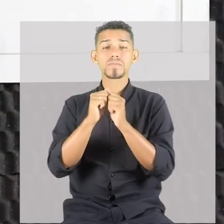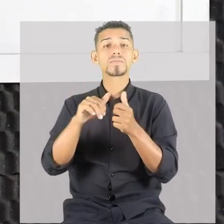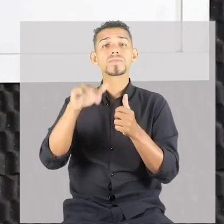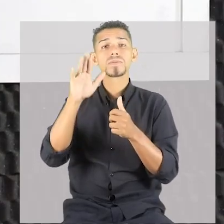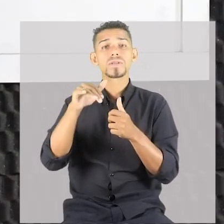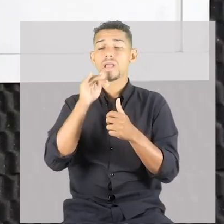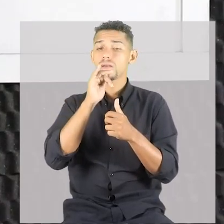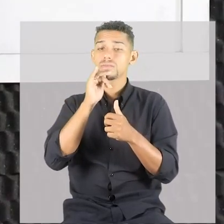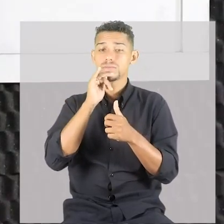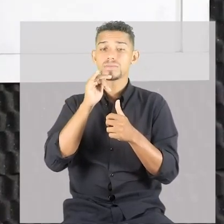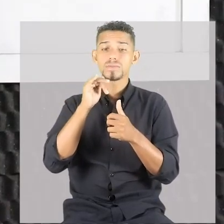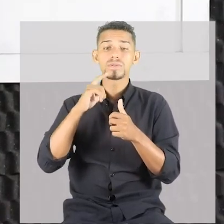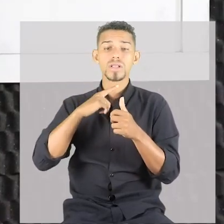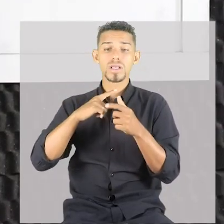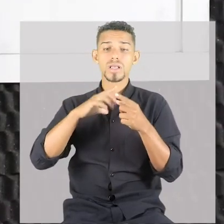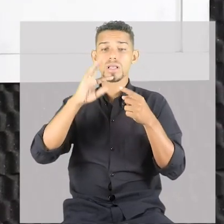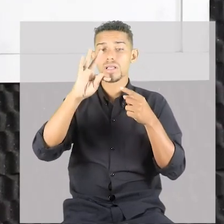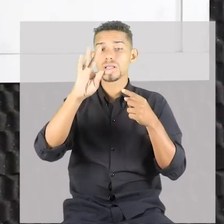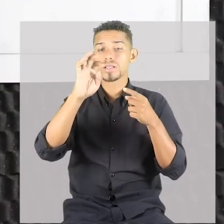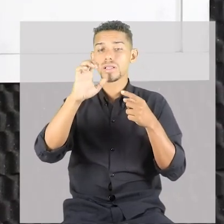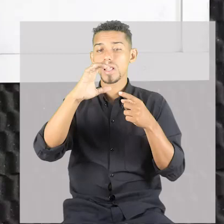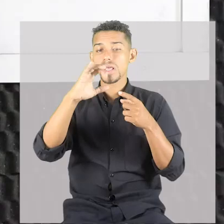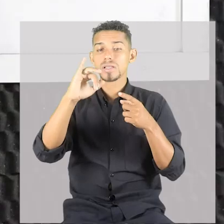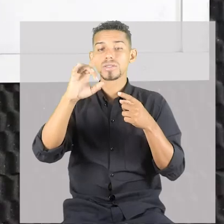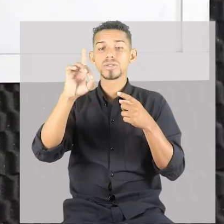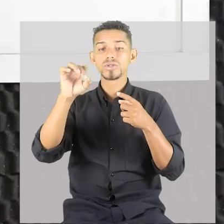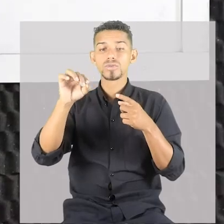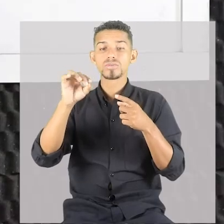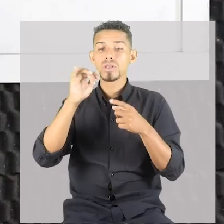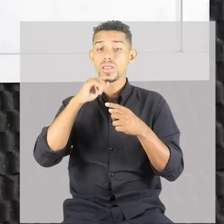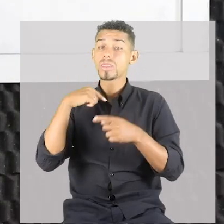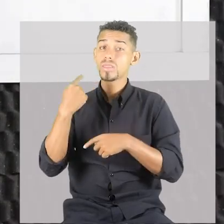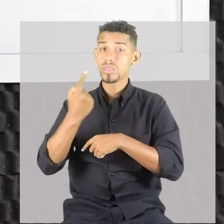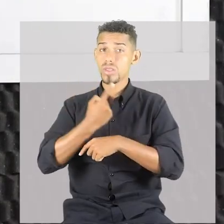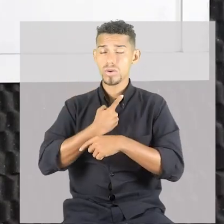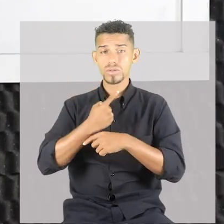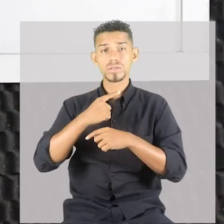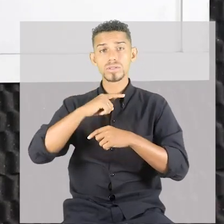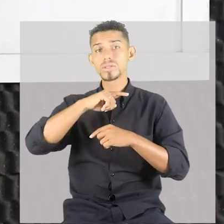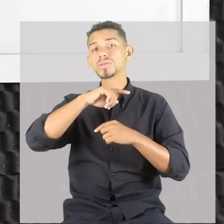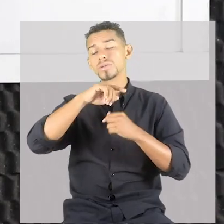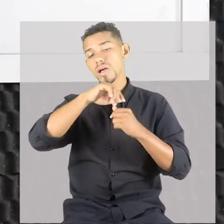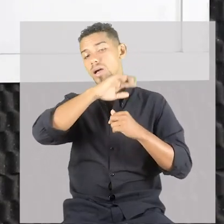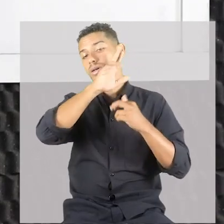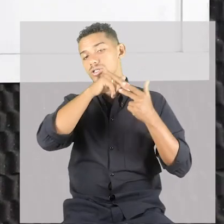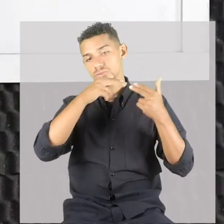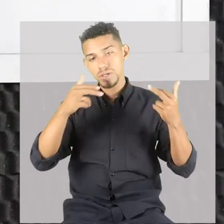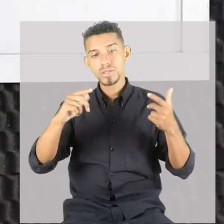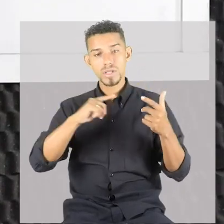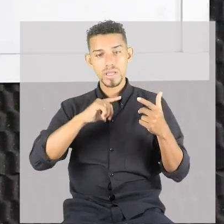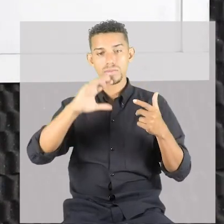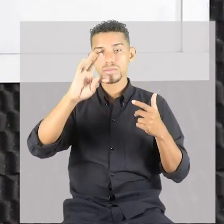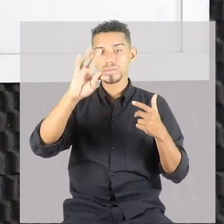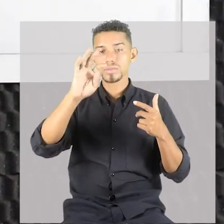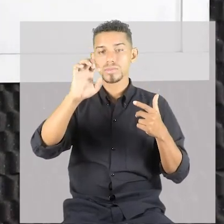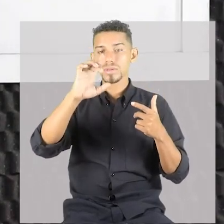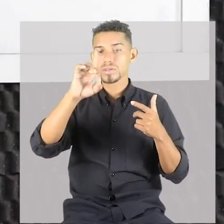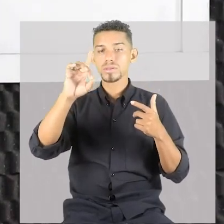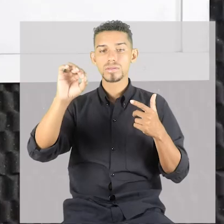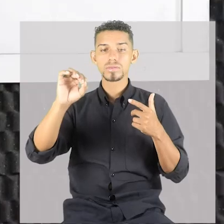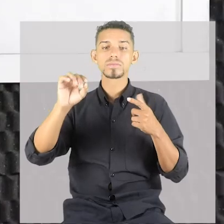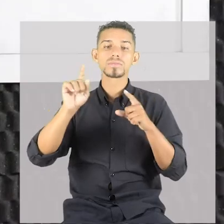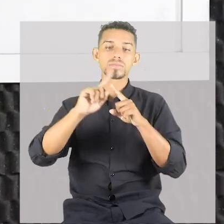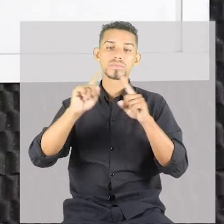os organismos que têm tecidos? A gente vai colocar aqui, ó, que nós, animais, nós temos tecidos e as